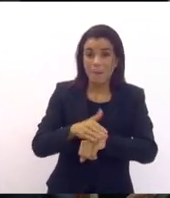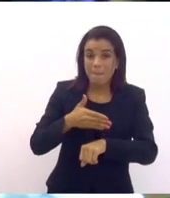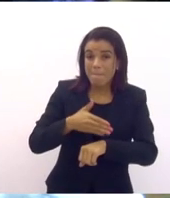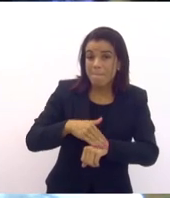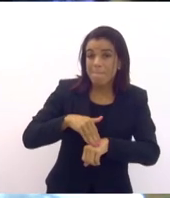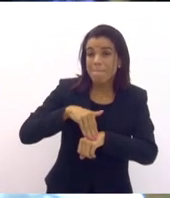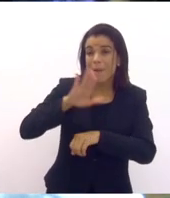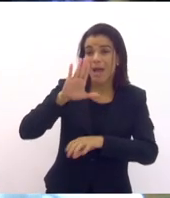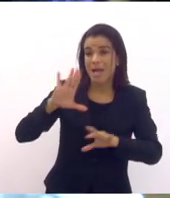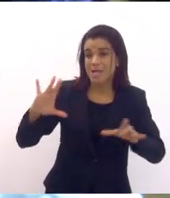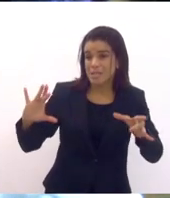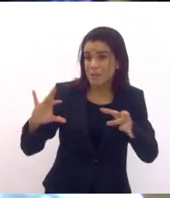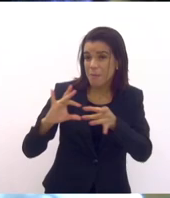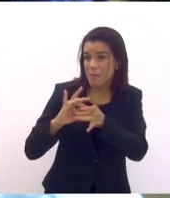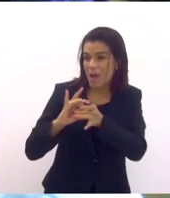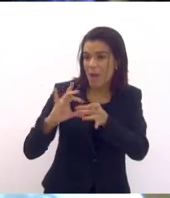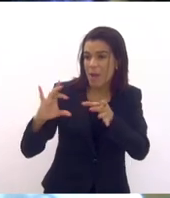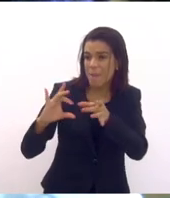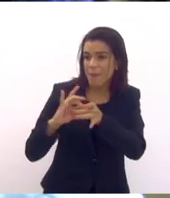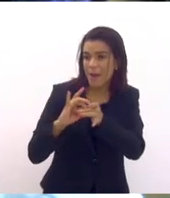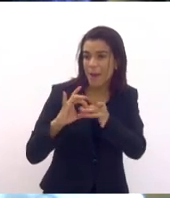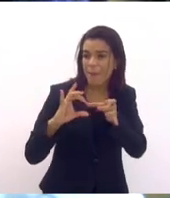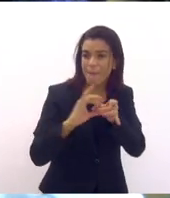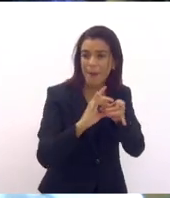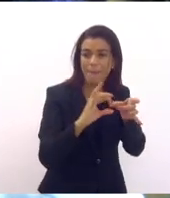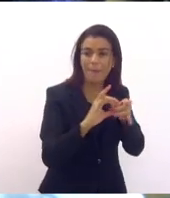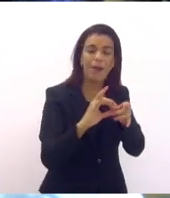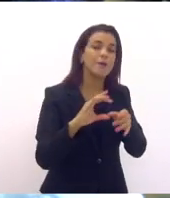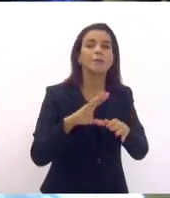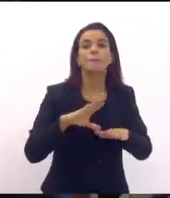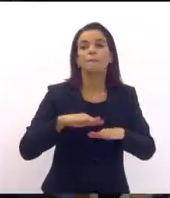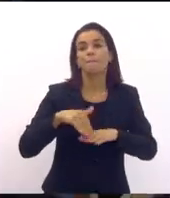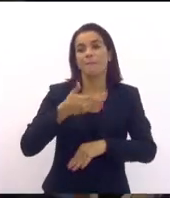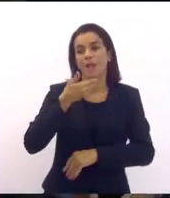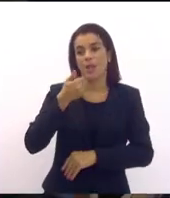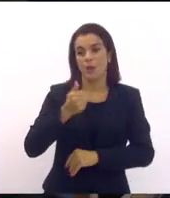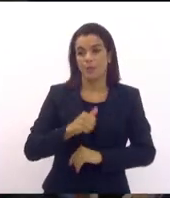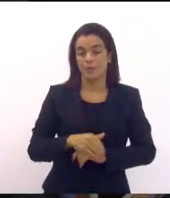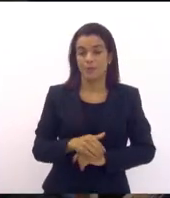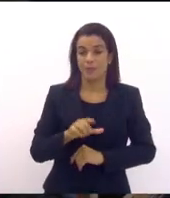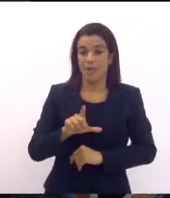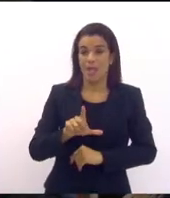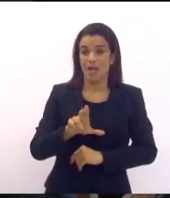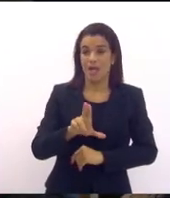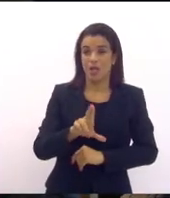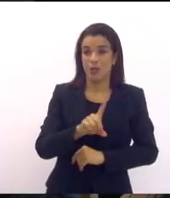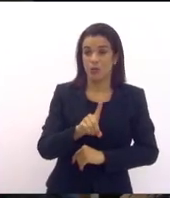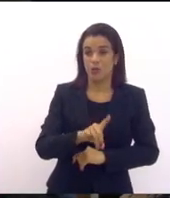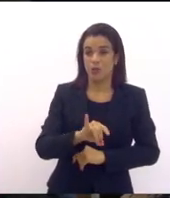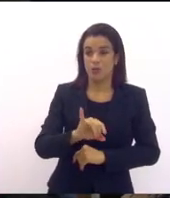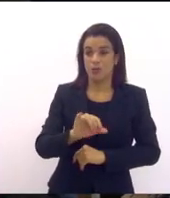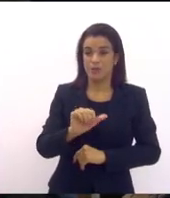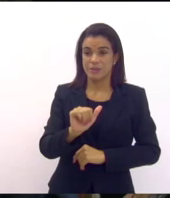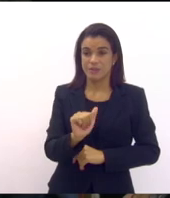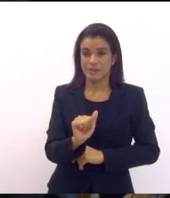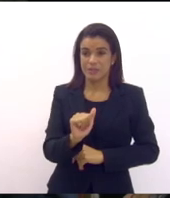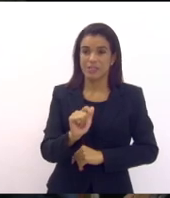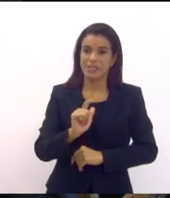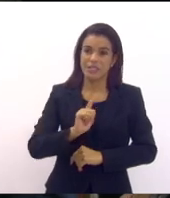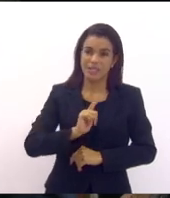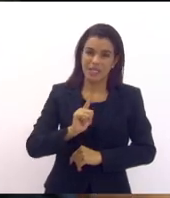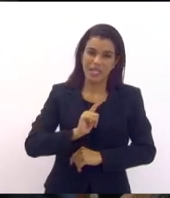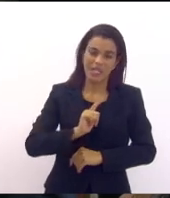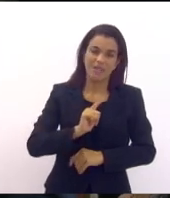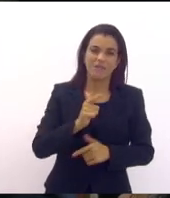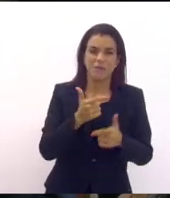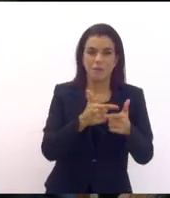na diversidade de crenças de situações melhor podemos fazer a Luzia sabemos que ela teve diversos